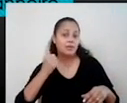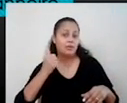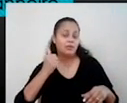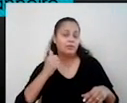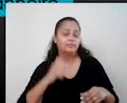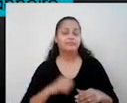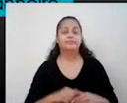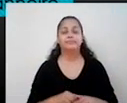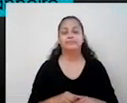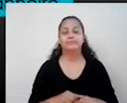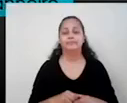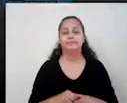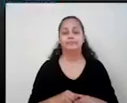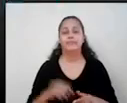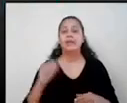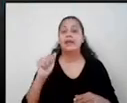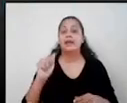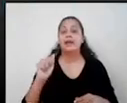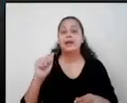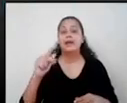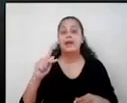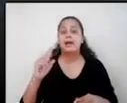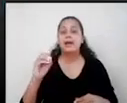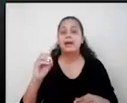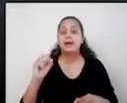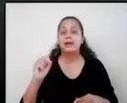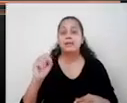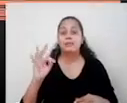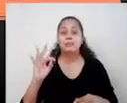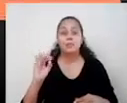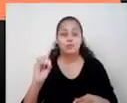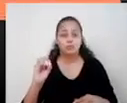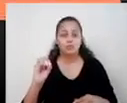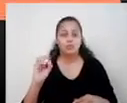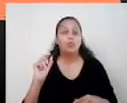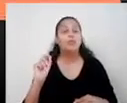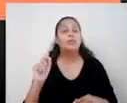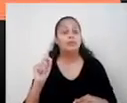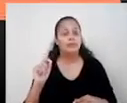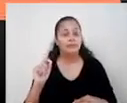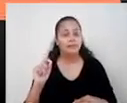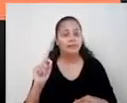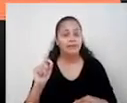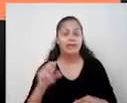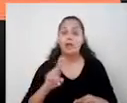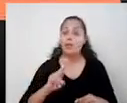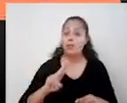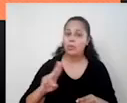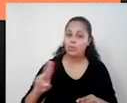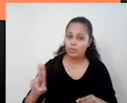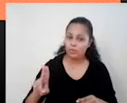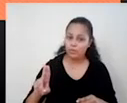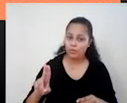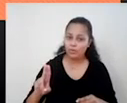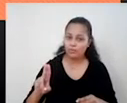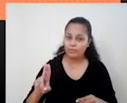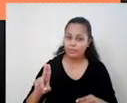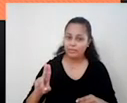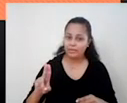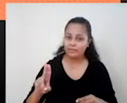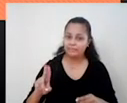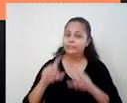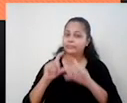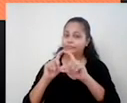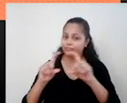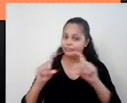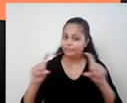outra, certo? Então, aposto, o que que é? Olha só, é o nome que se dá